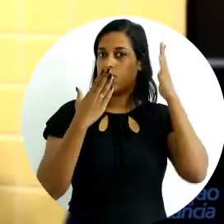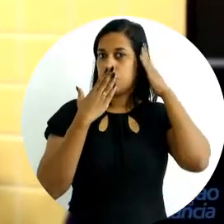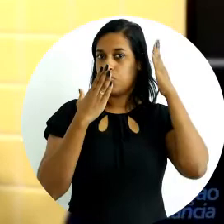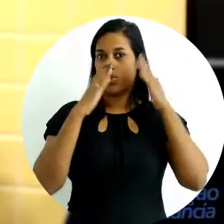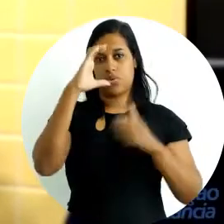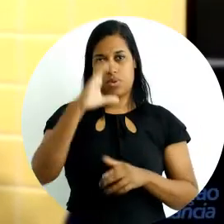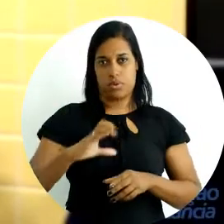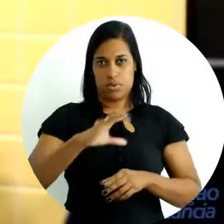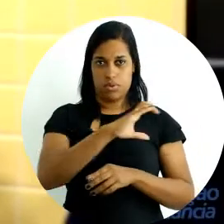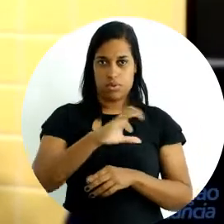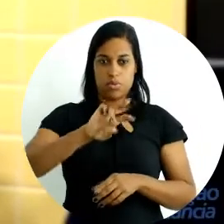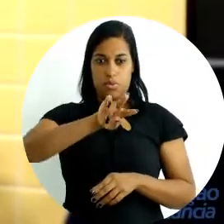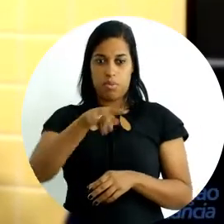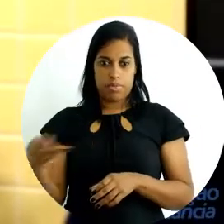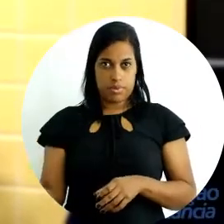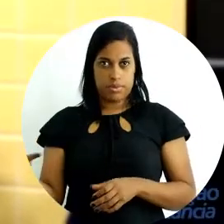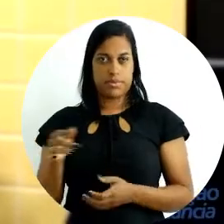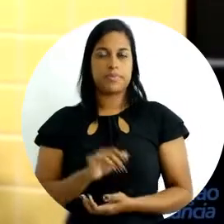daquele nativo.